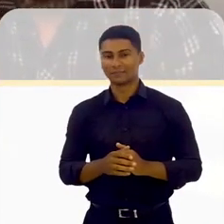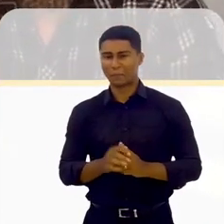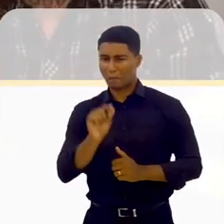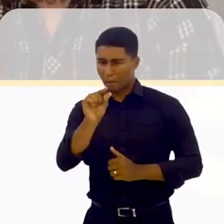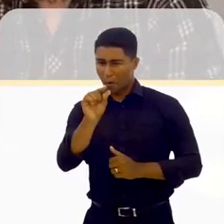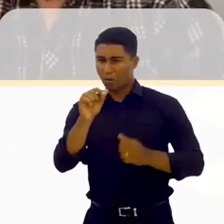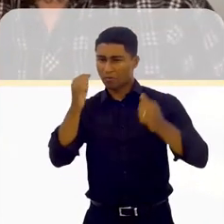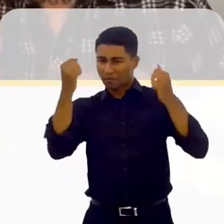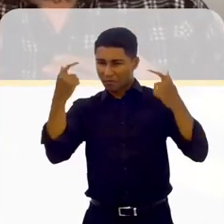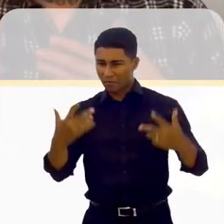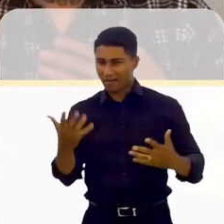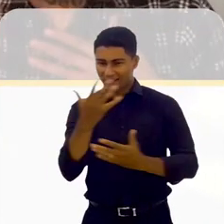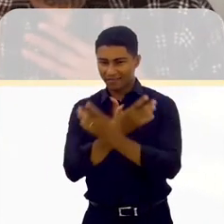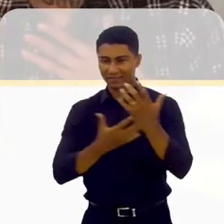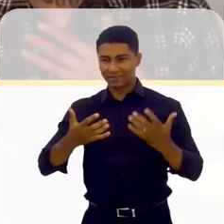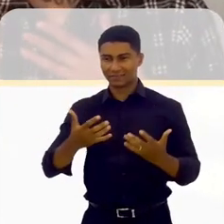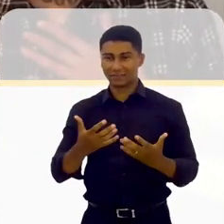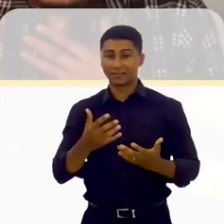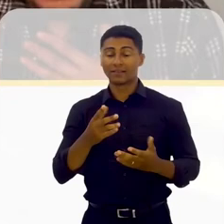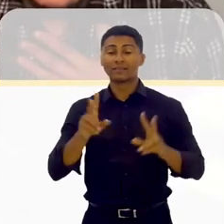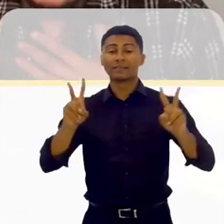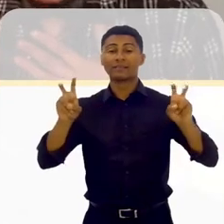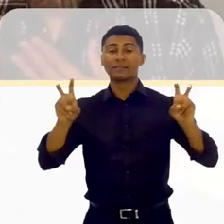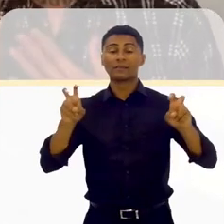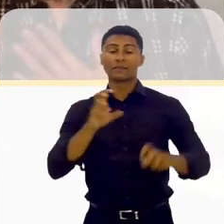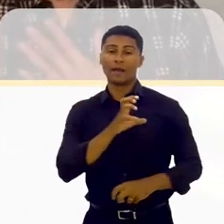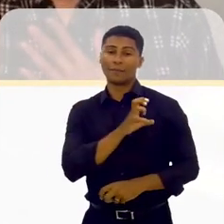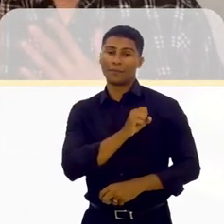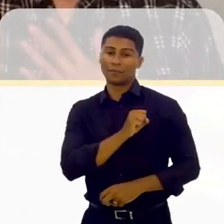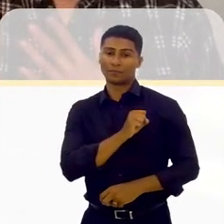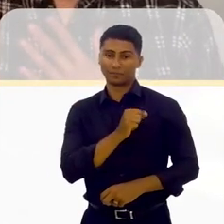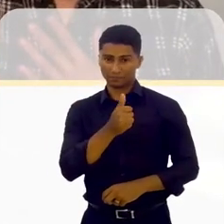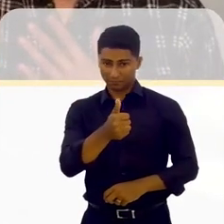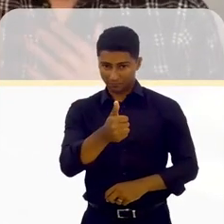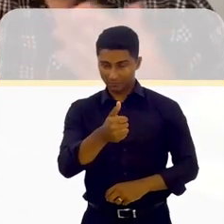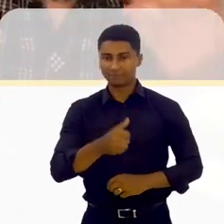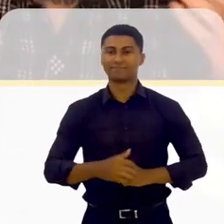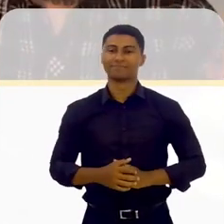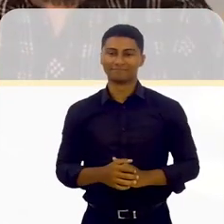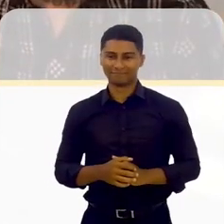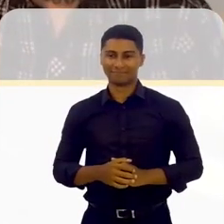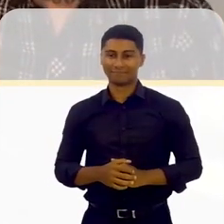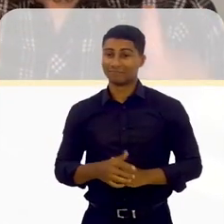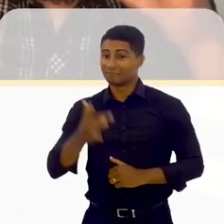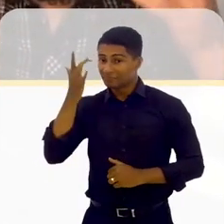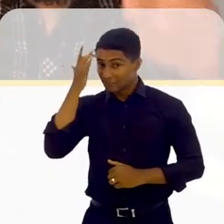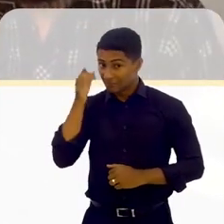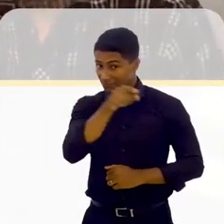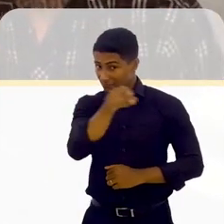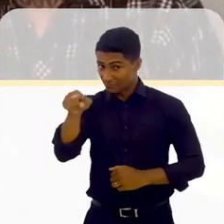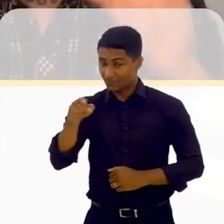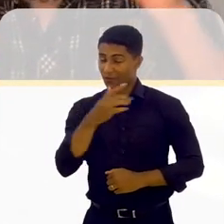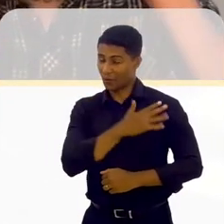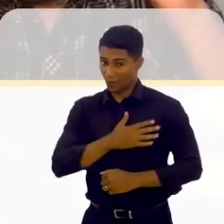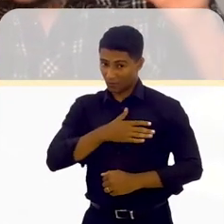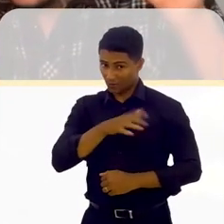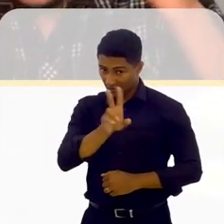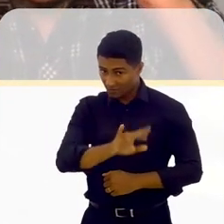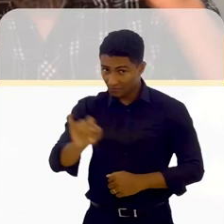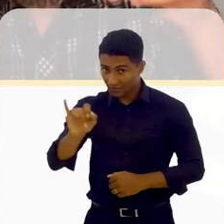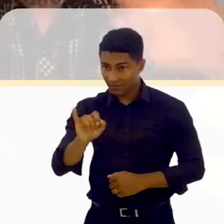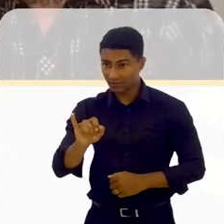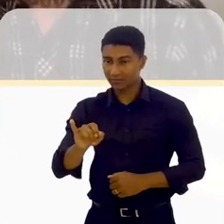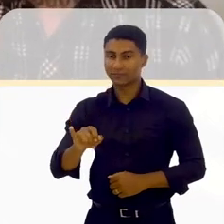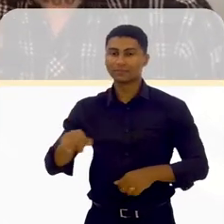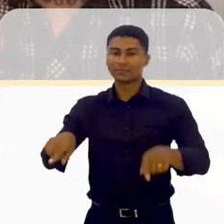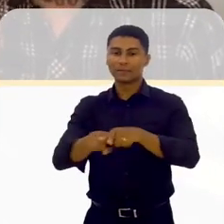vocês vão gostar. devem. Ela fala do amor, ela fala do amor, né? E acredito que vocês vão gostar. É,